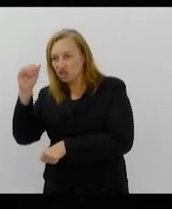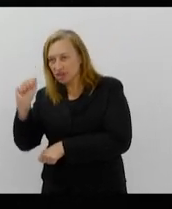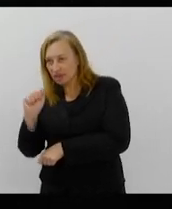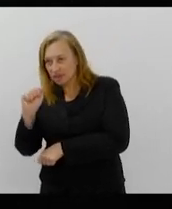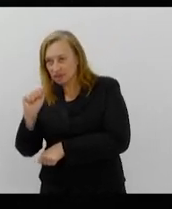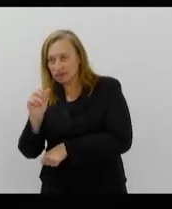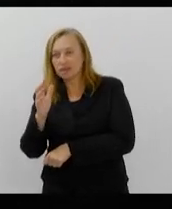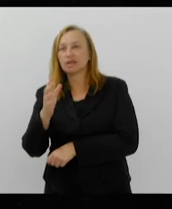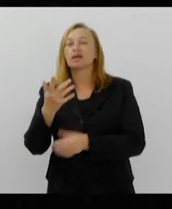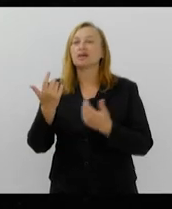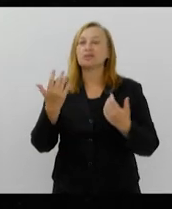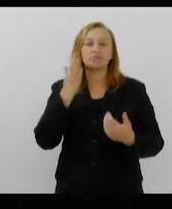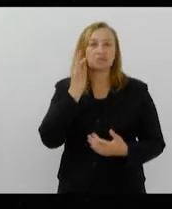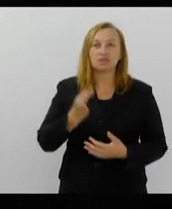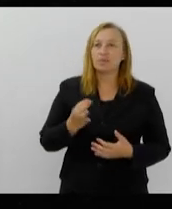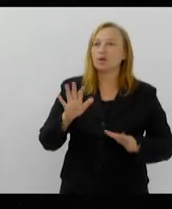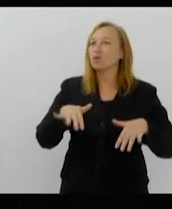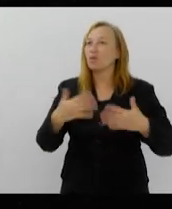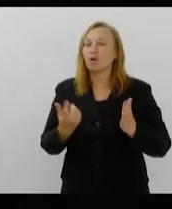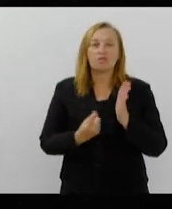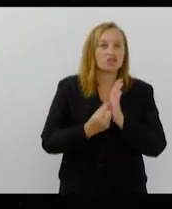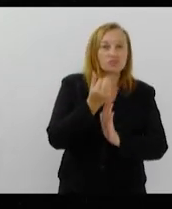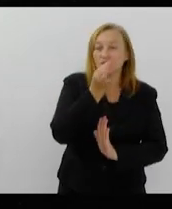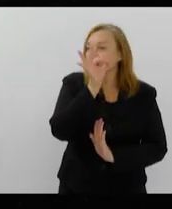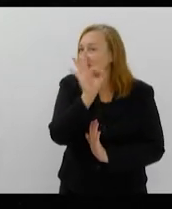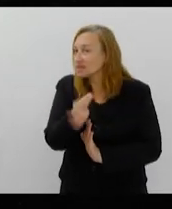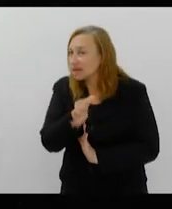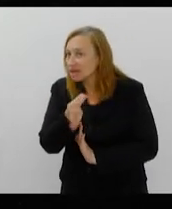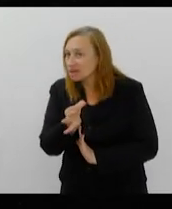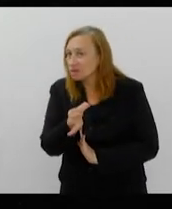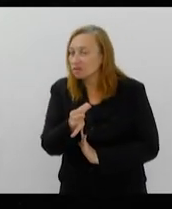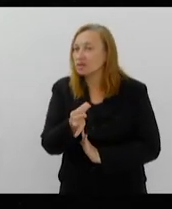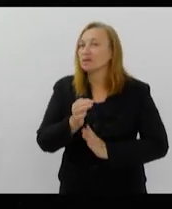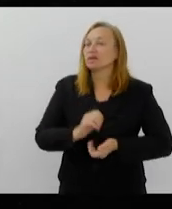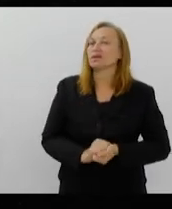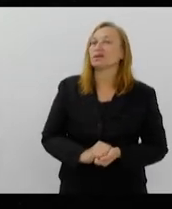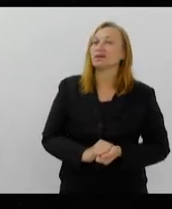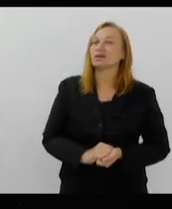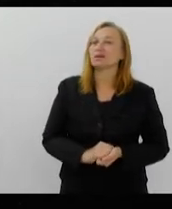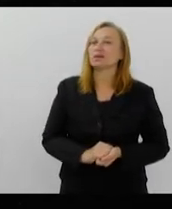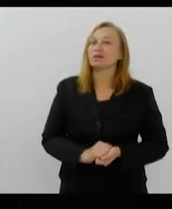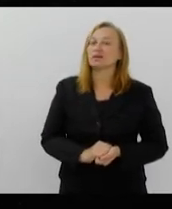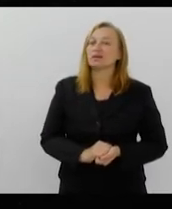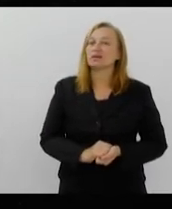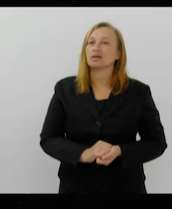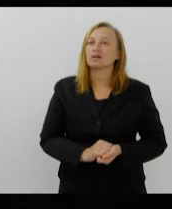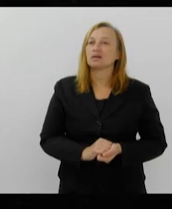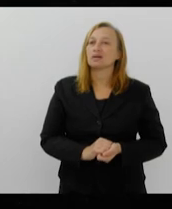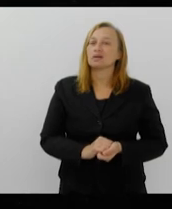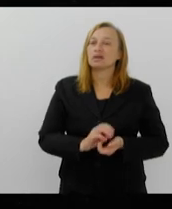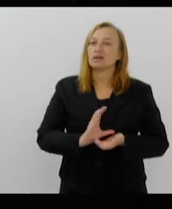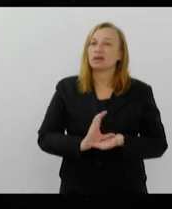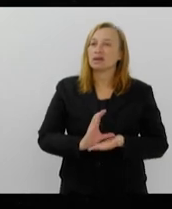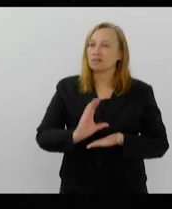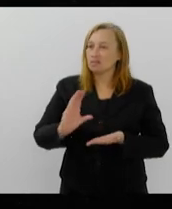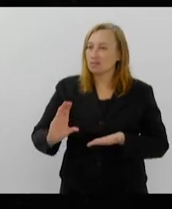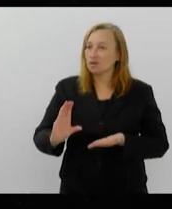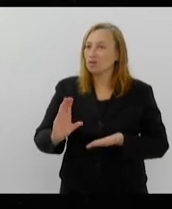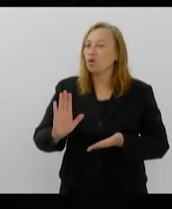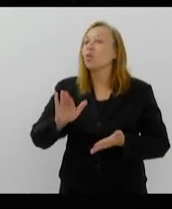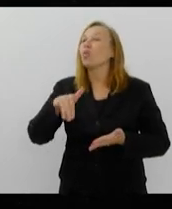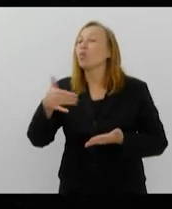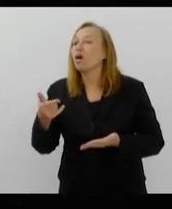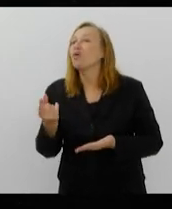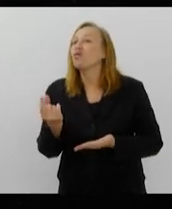o investimento real e concreto que é feito para a tuberculose. E aí, não